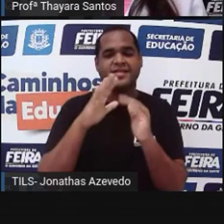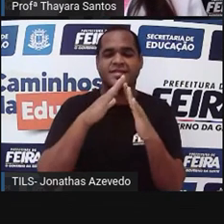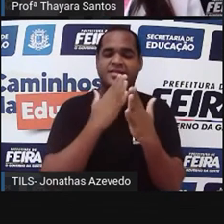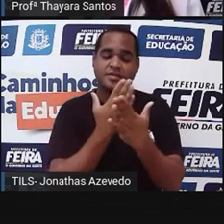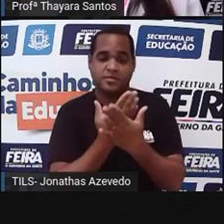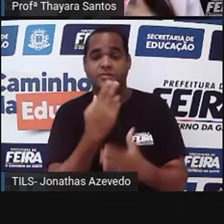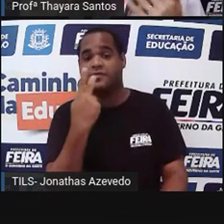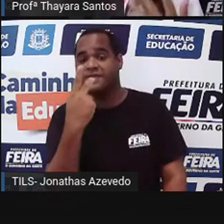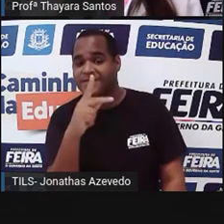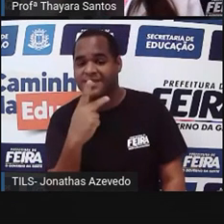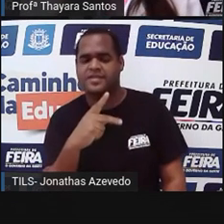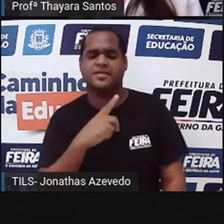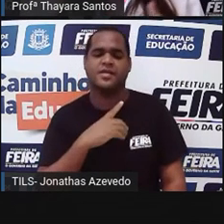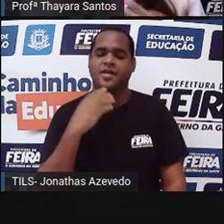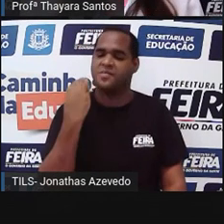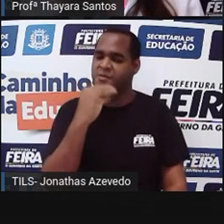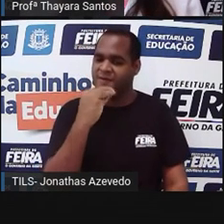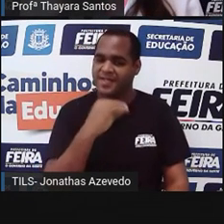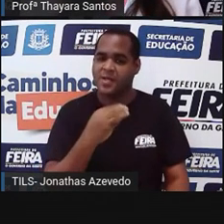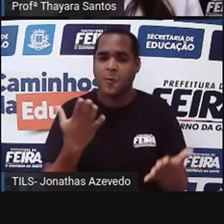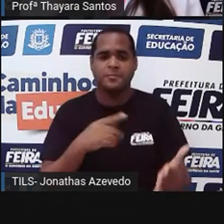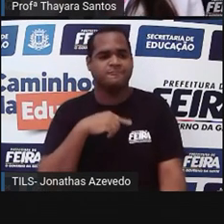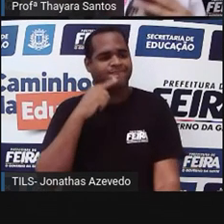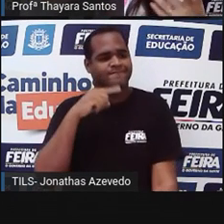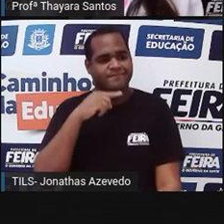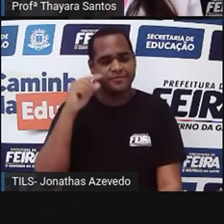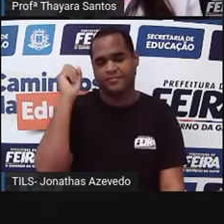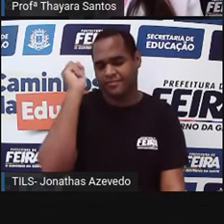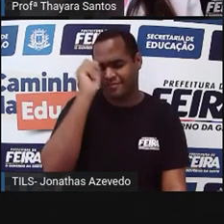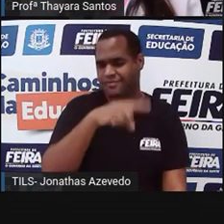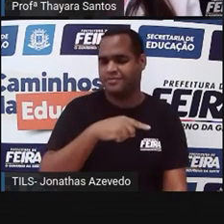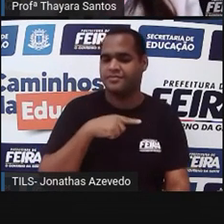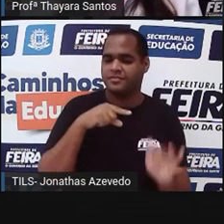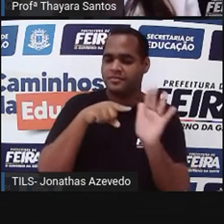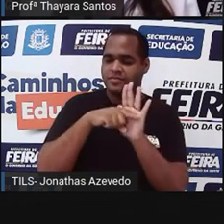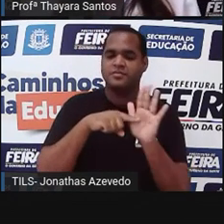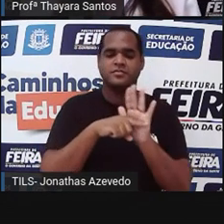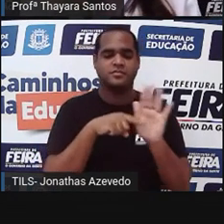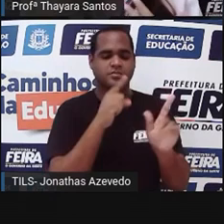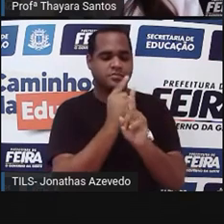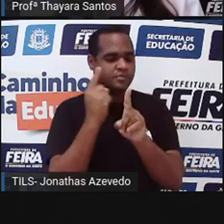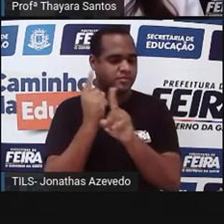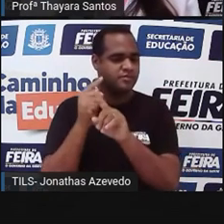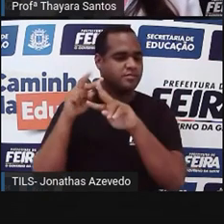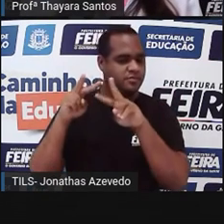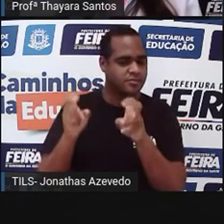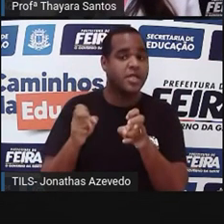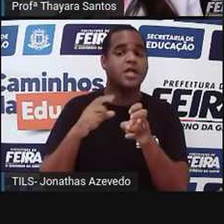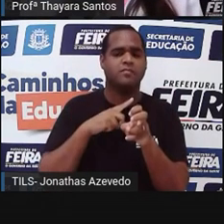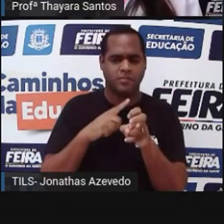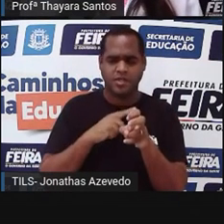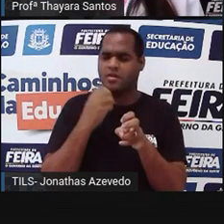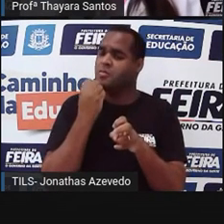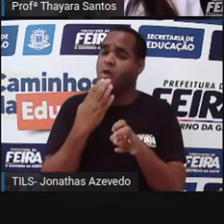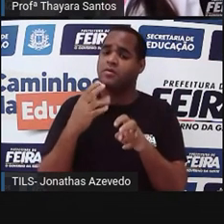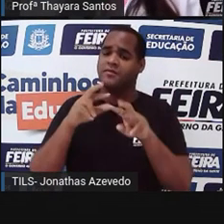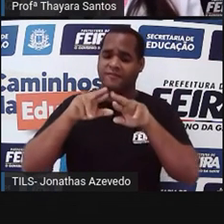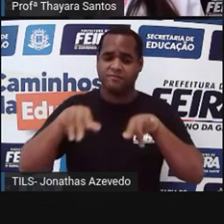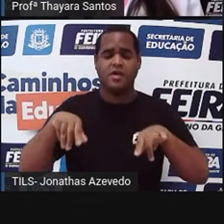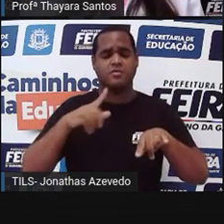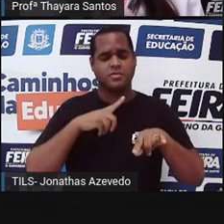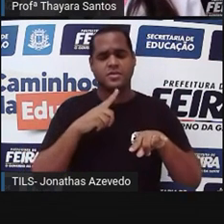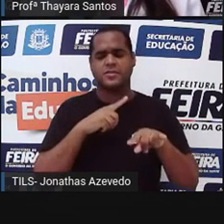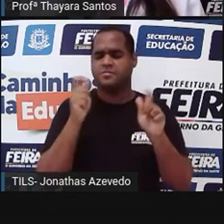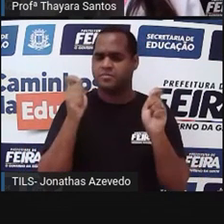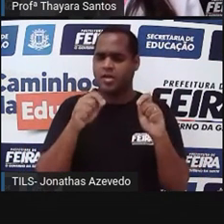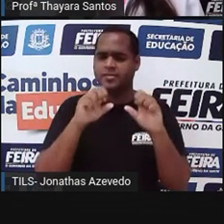de vocês, aproveitem esse momento, tirem dúvidas, pesquisem mais, que esse é um tema muito atual, tem muita coisa aí ainda que vocês